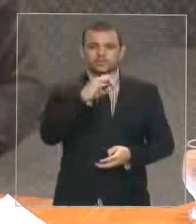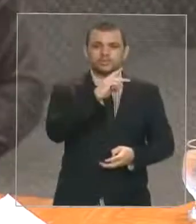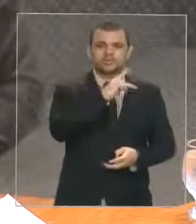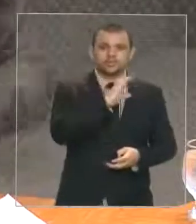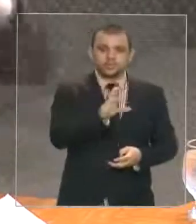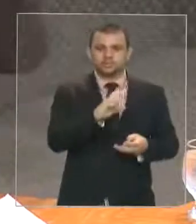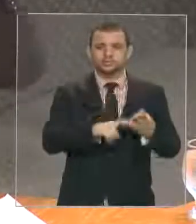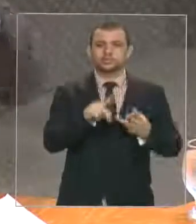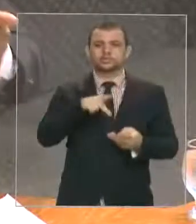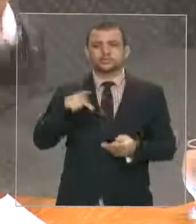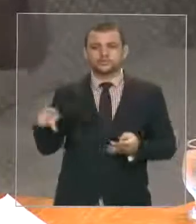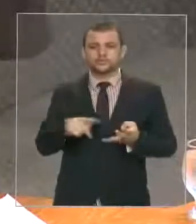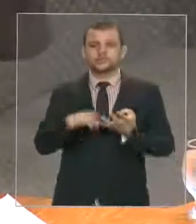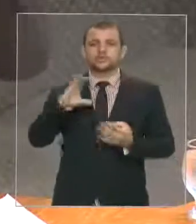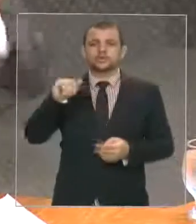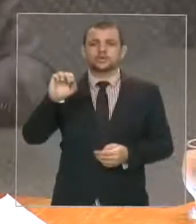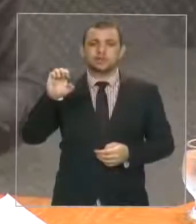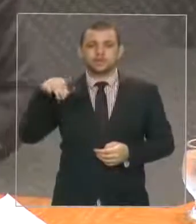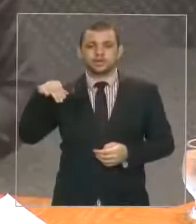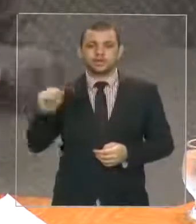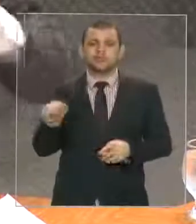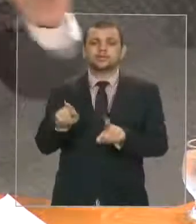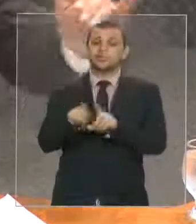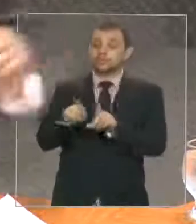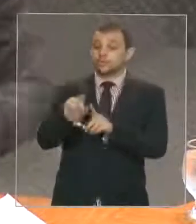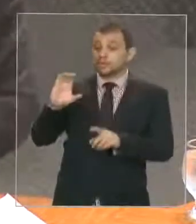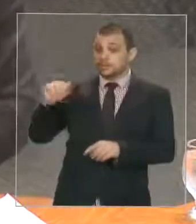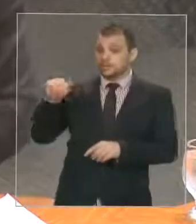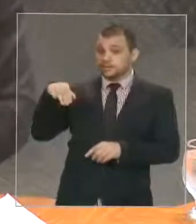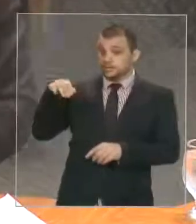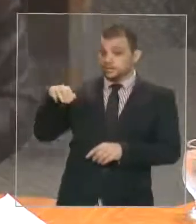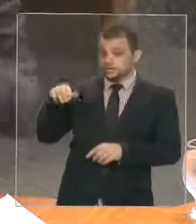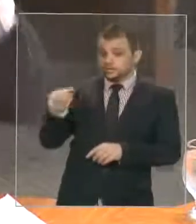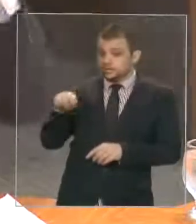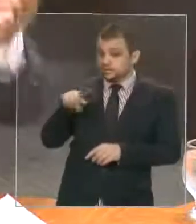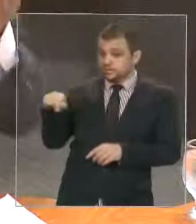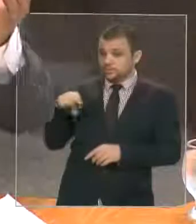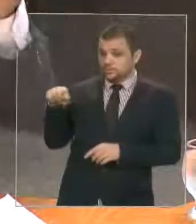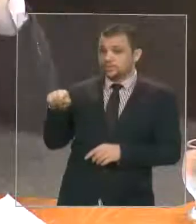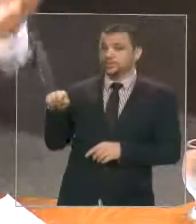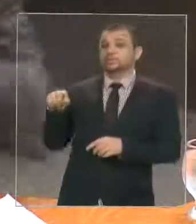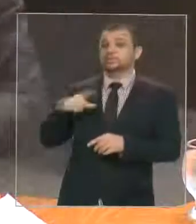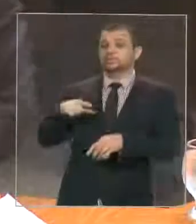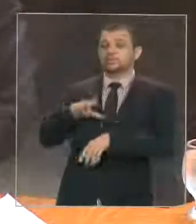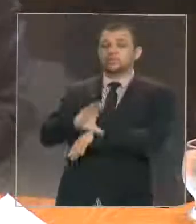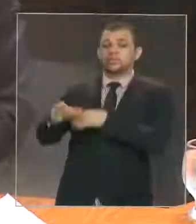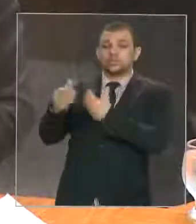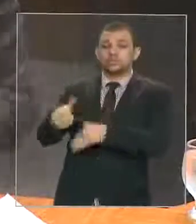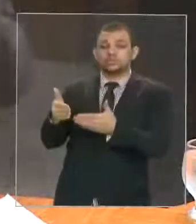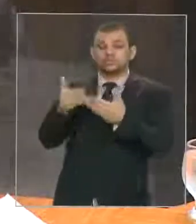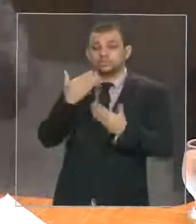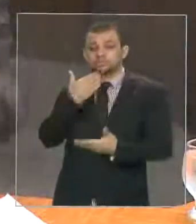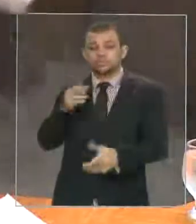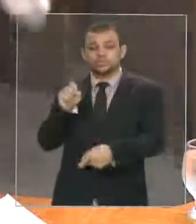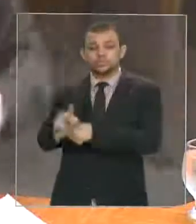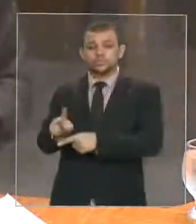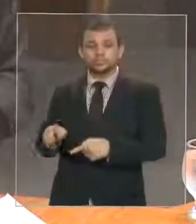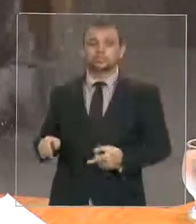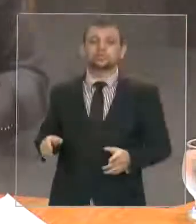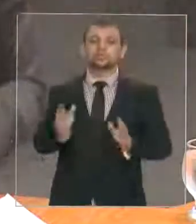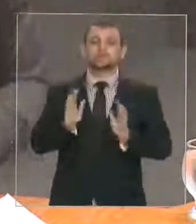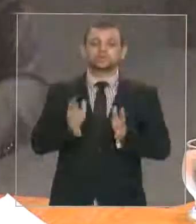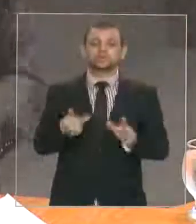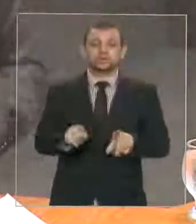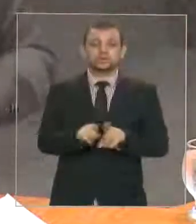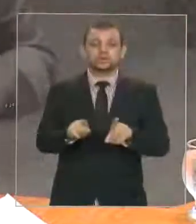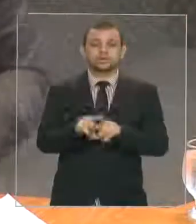nessa luta, solicitando a sua nomeação. O concurso é prorrogado. E hoje recebemos subjúdices. Já nos posicionamos